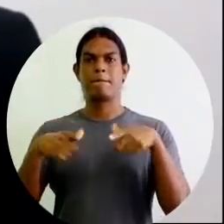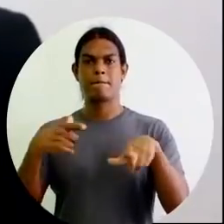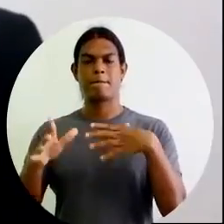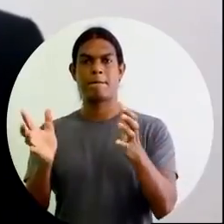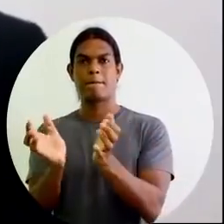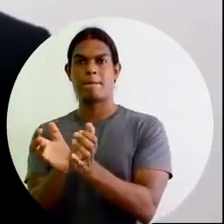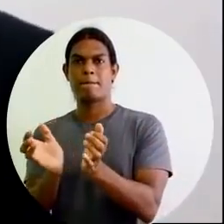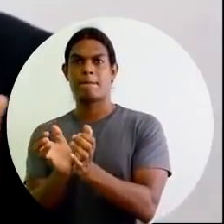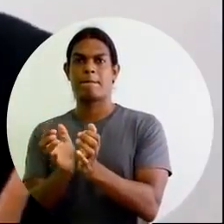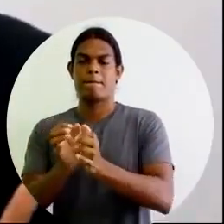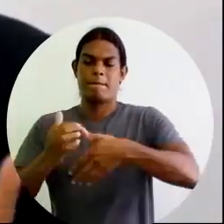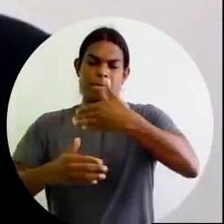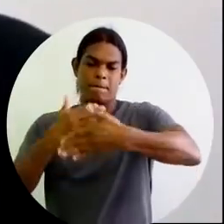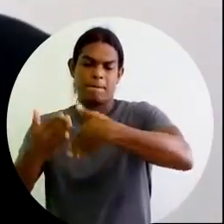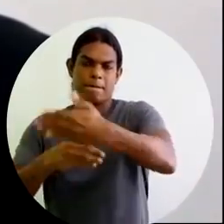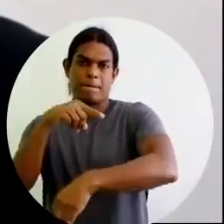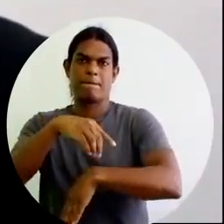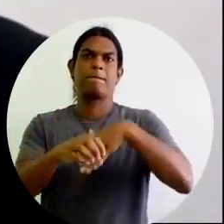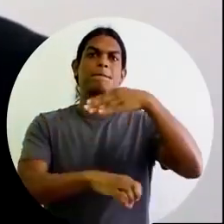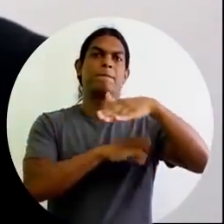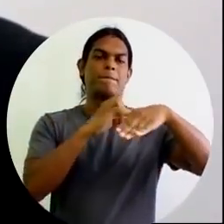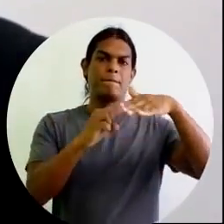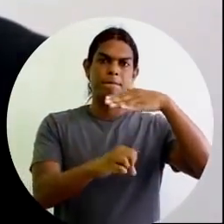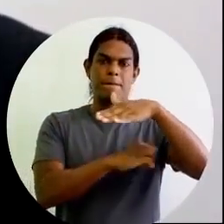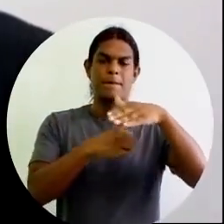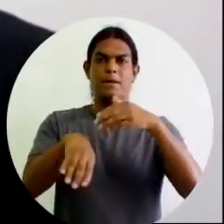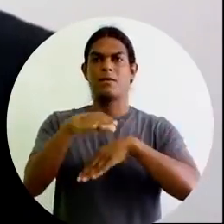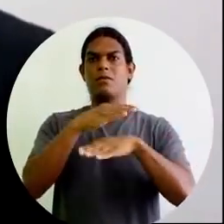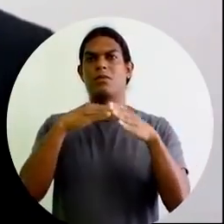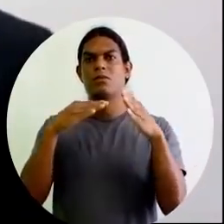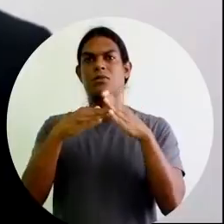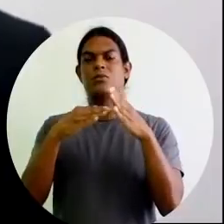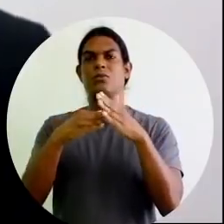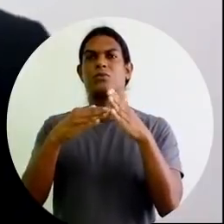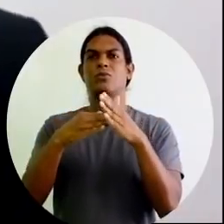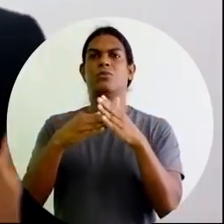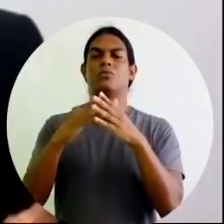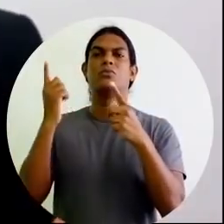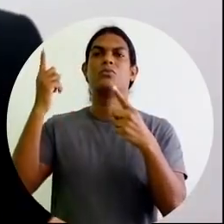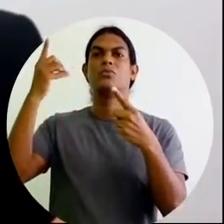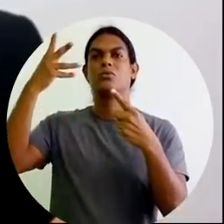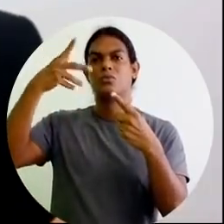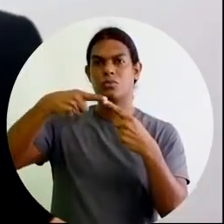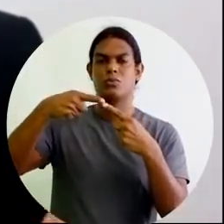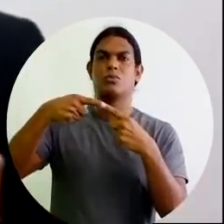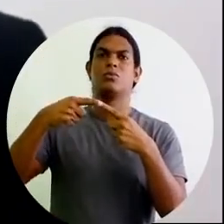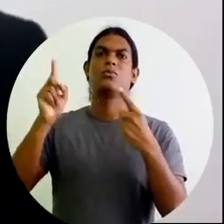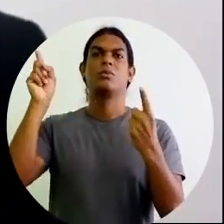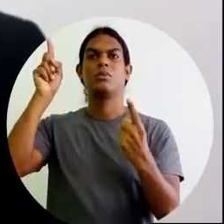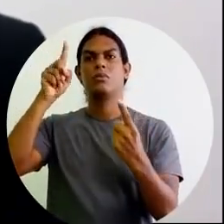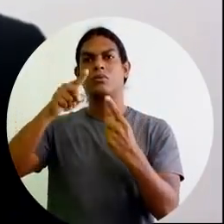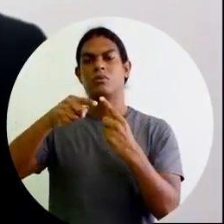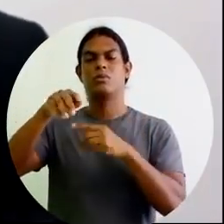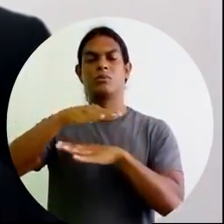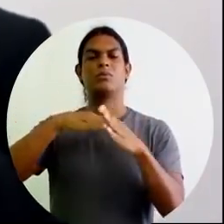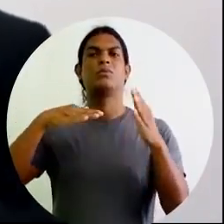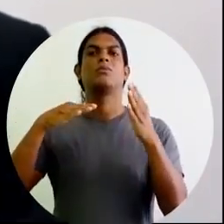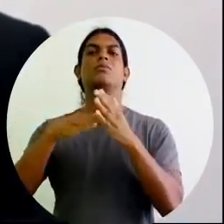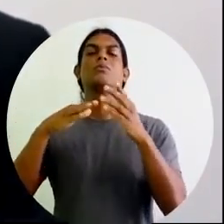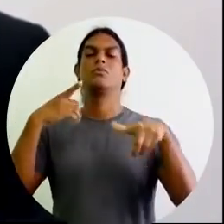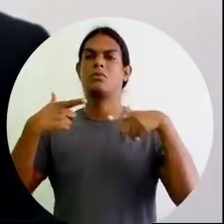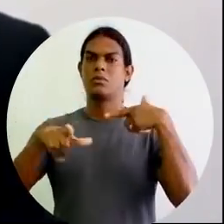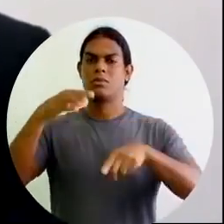uma eficiência e uma eficácia. Quando todos cumprem uma meta,